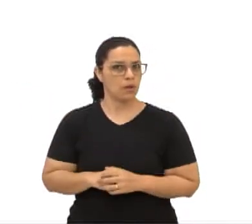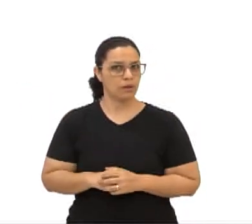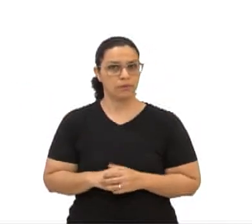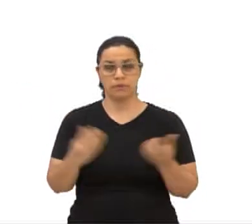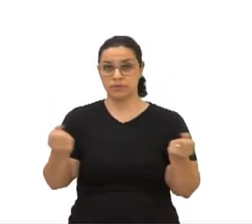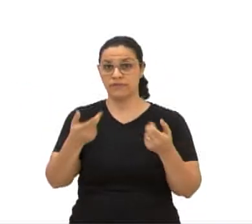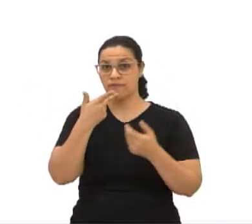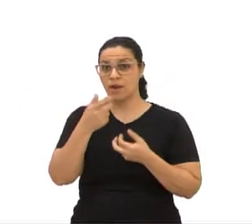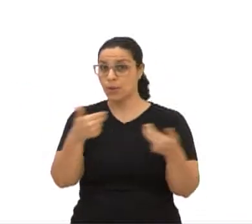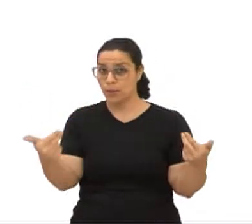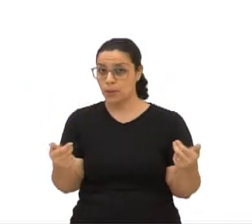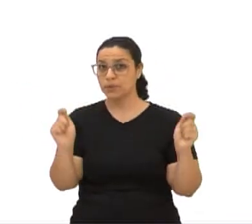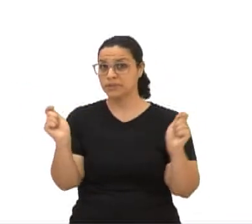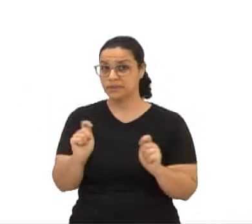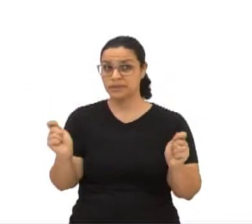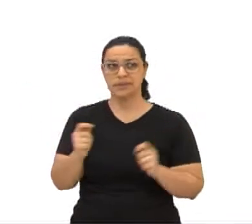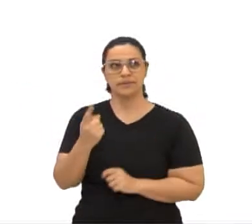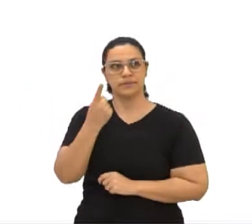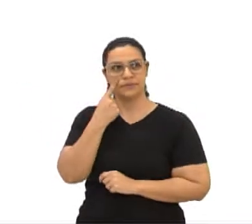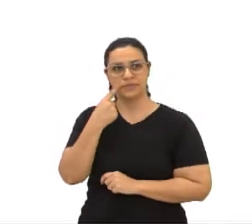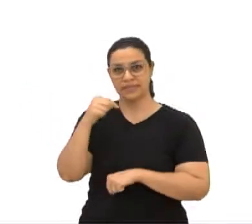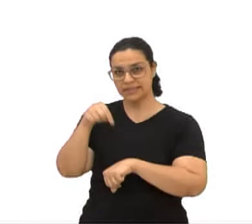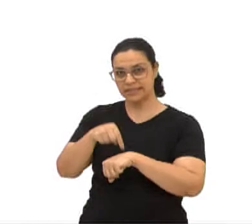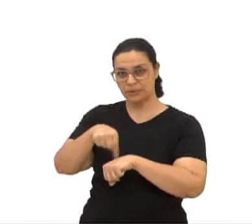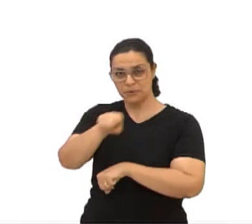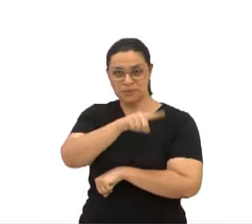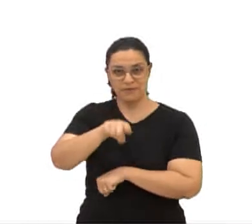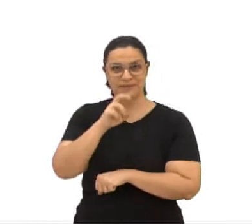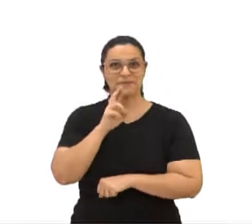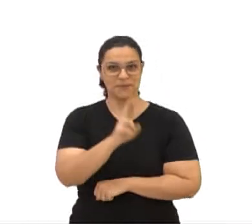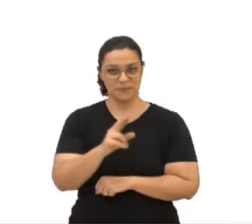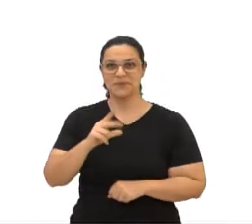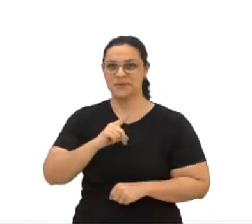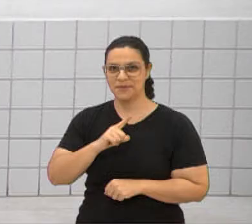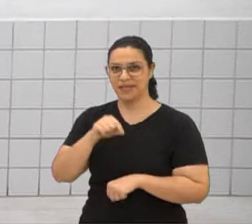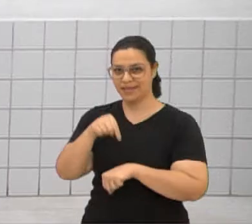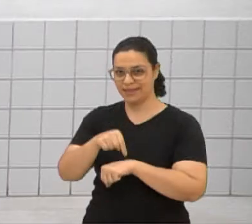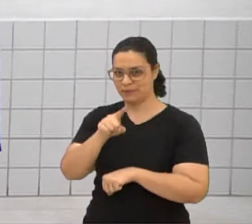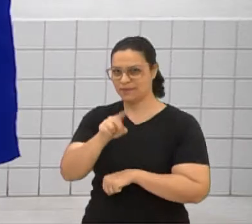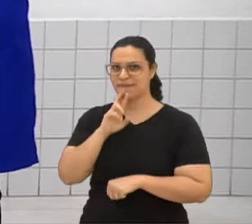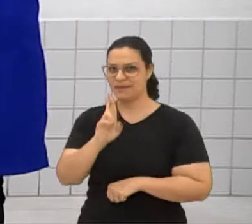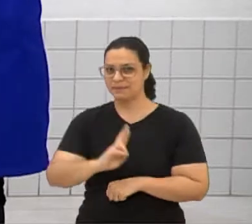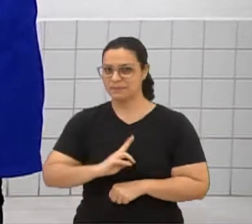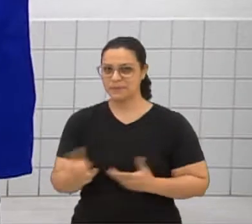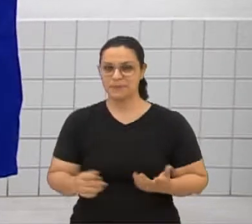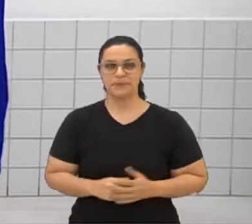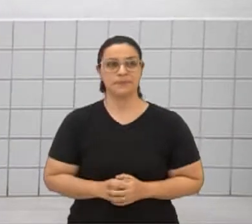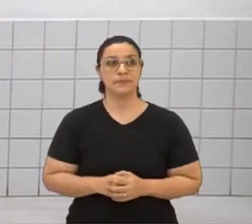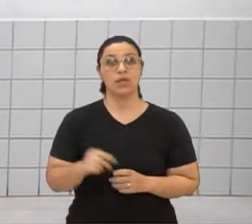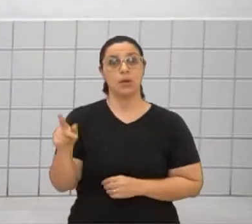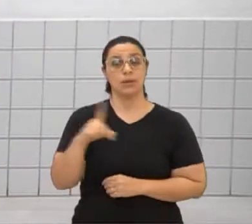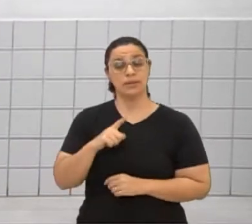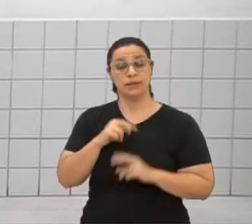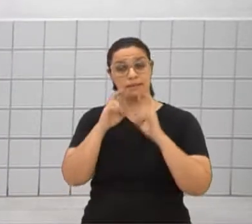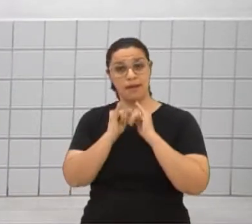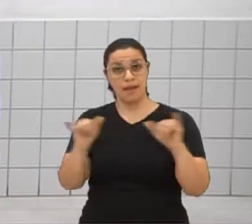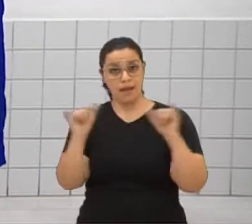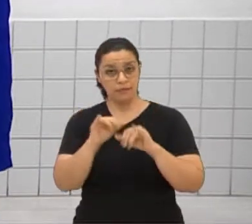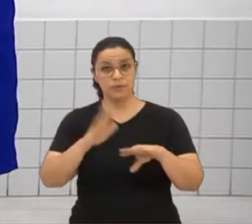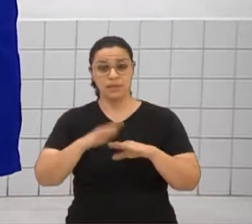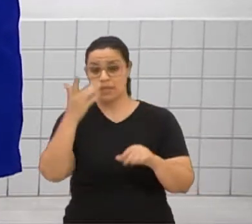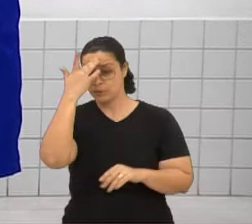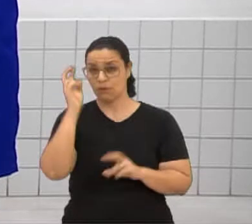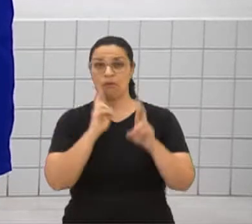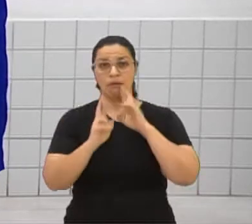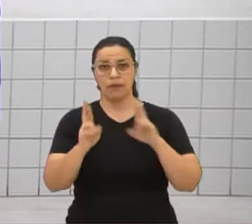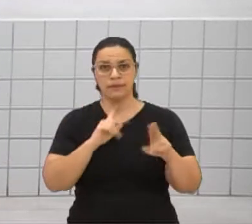fale alguma coisa tempo pra galera da não tem tempo para vocês responderem eu tenho que fazer cada saque em